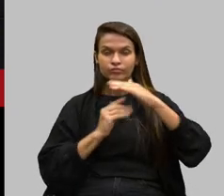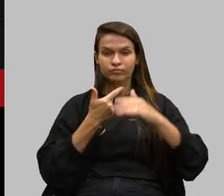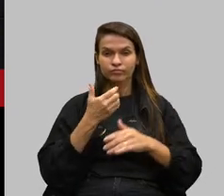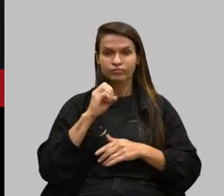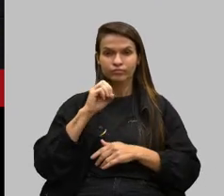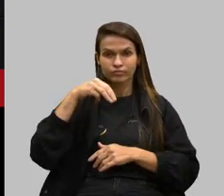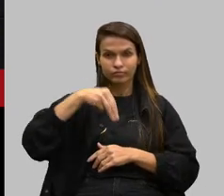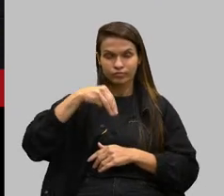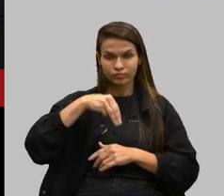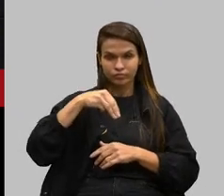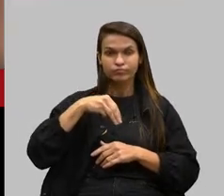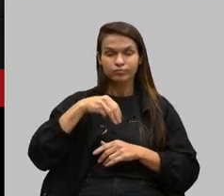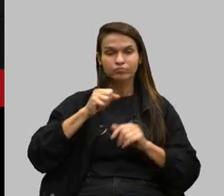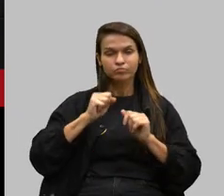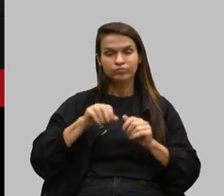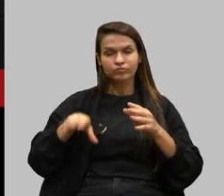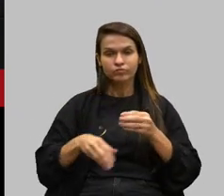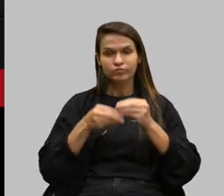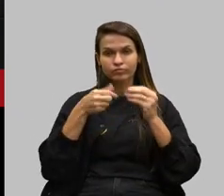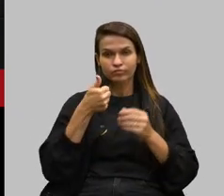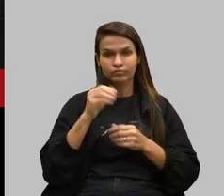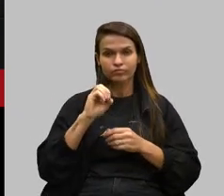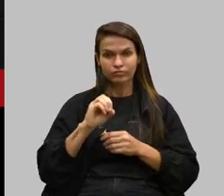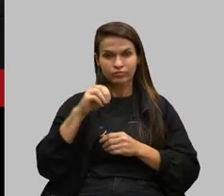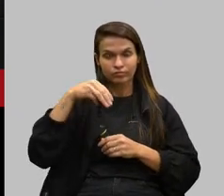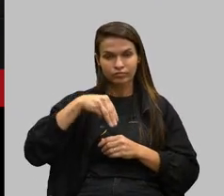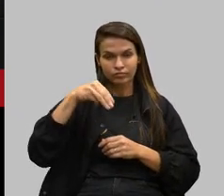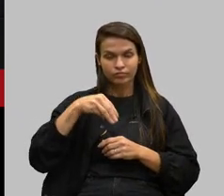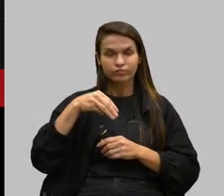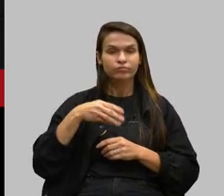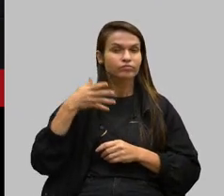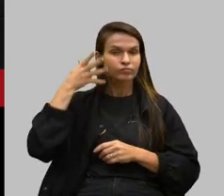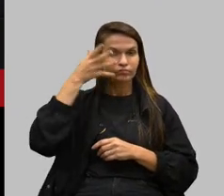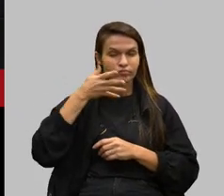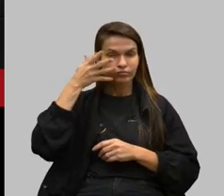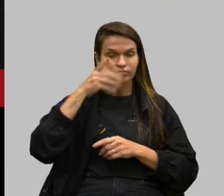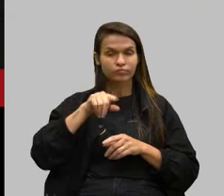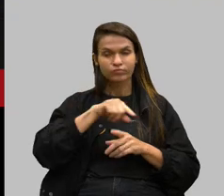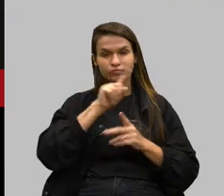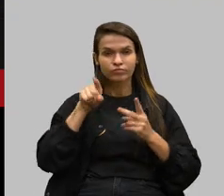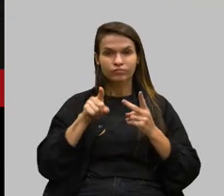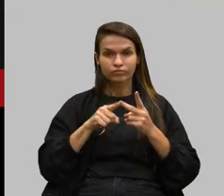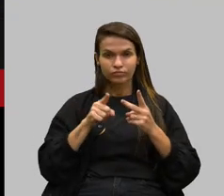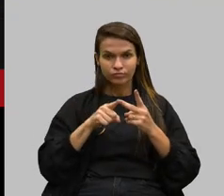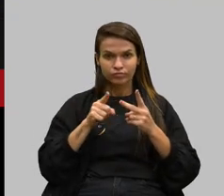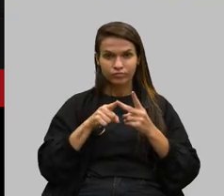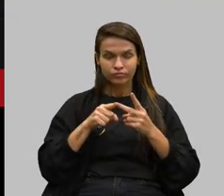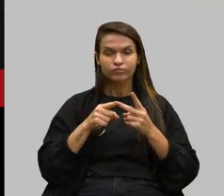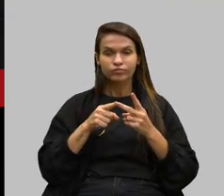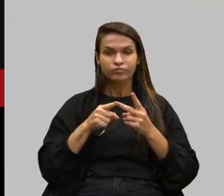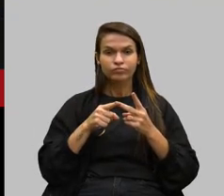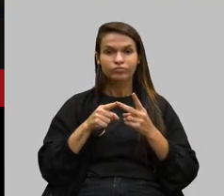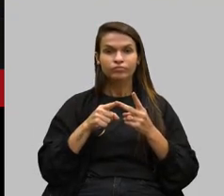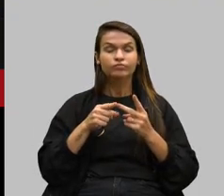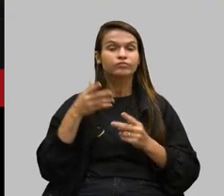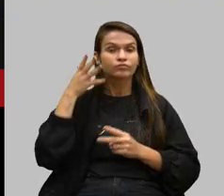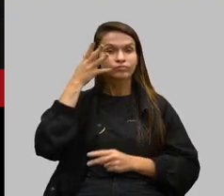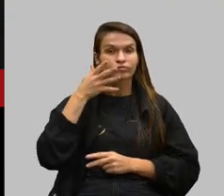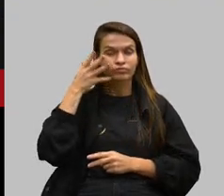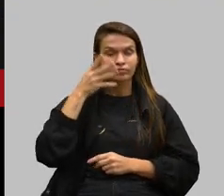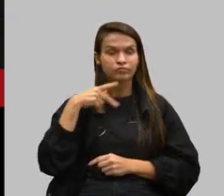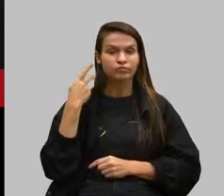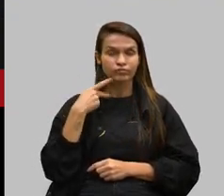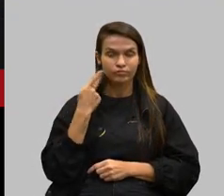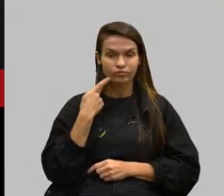mais 10 minutos para sua exposição na sequência pid a palavra aos